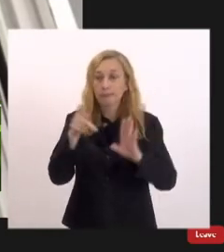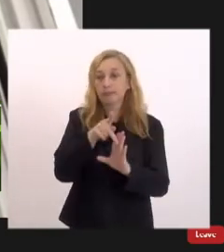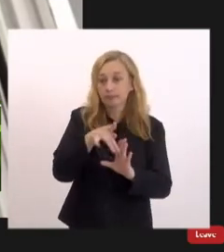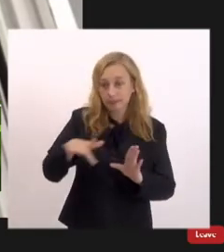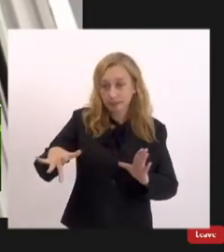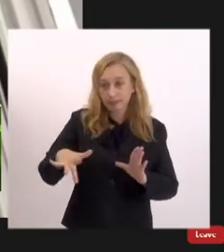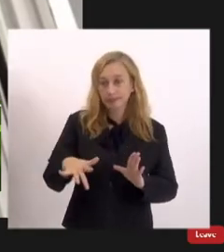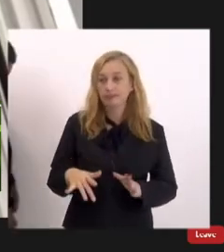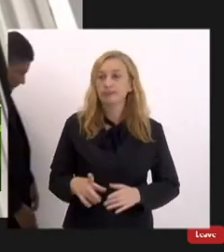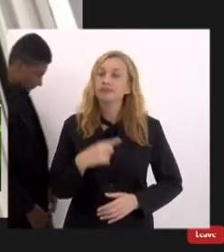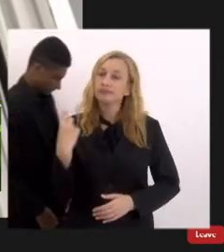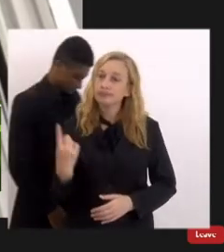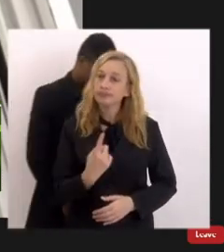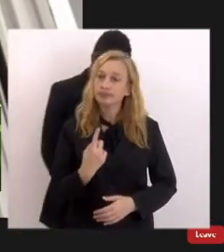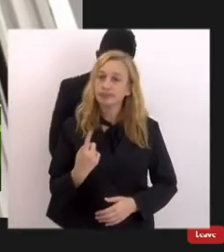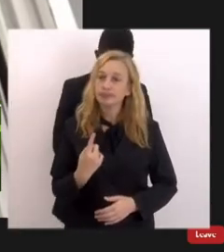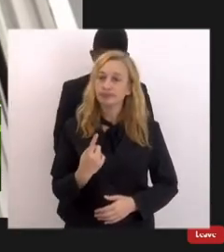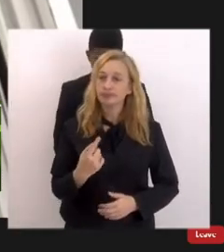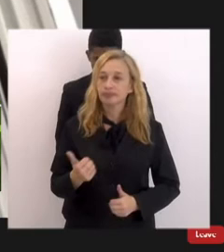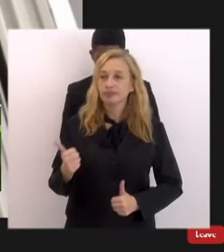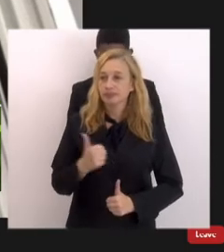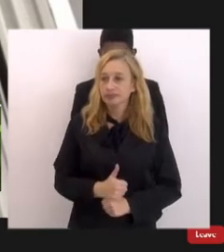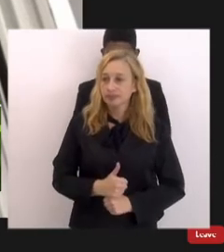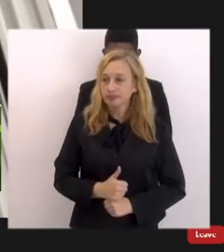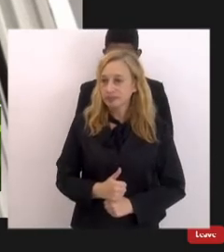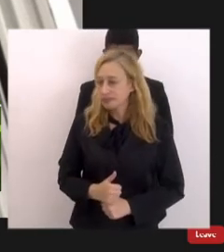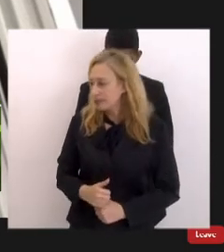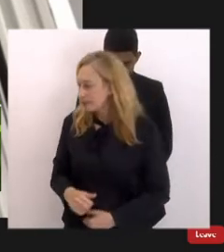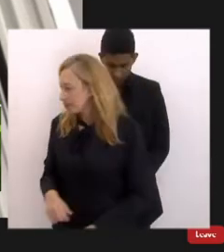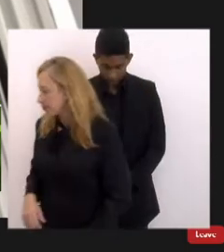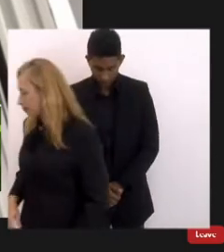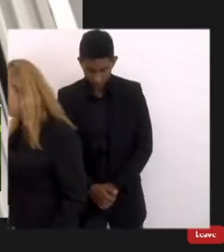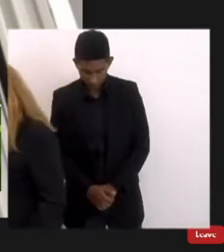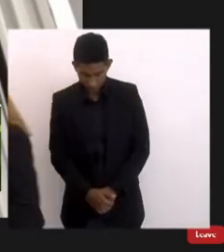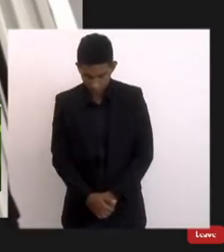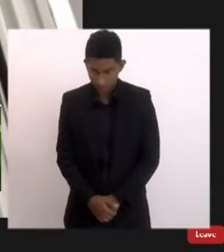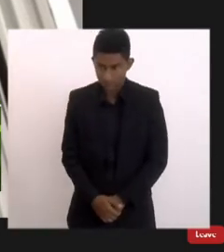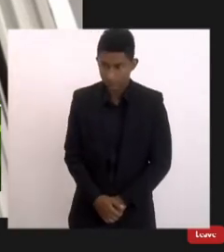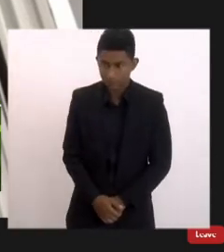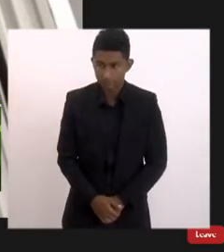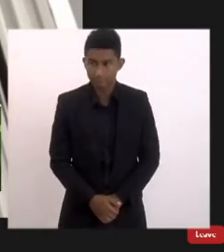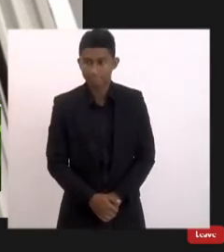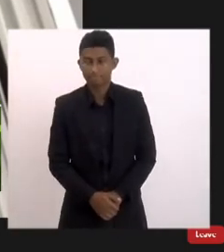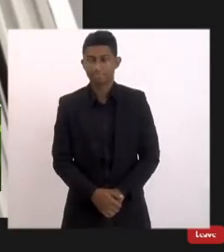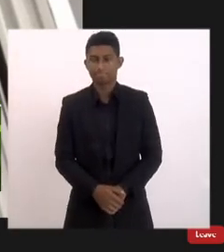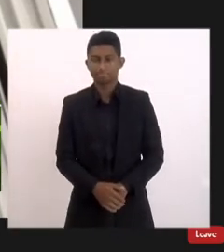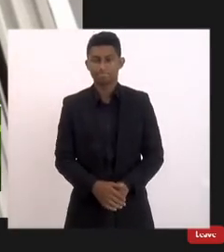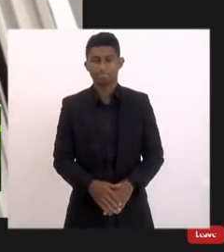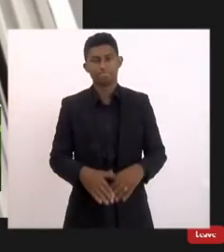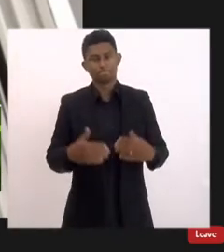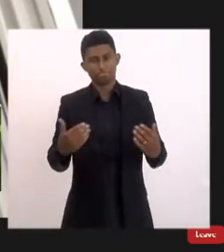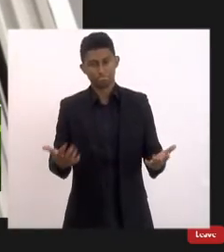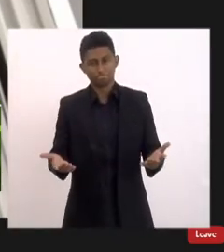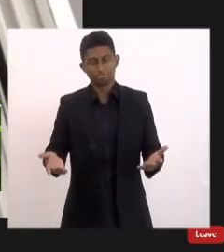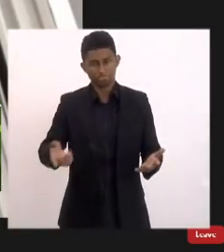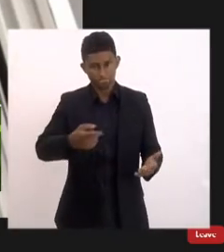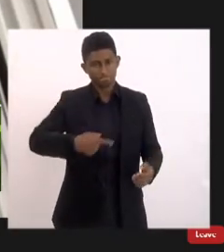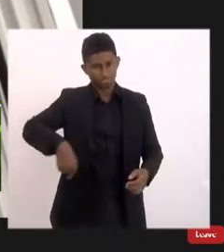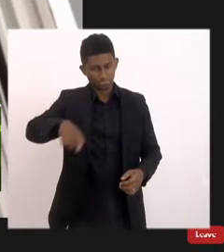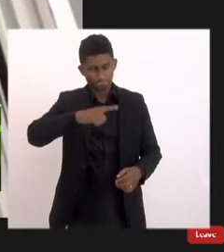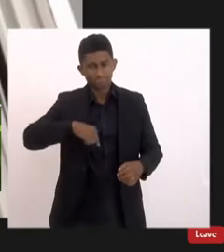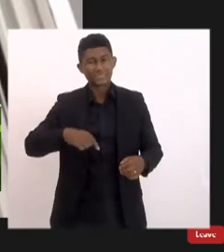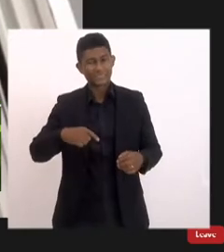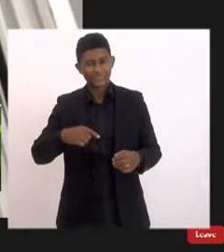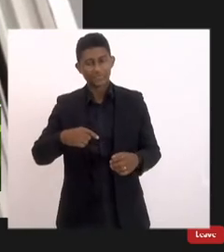protocolos, a gente tenta ir clareando a situação, pelo menos. Então, realmente é bem importante. Estamos